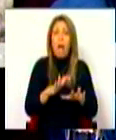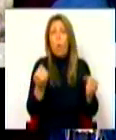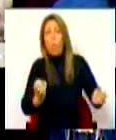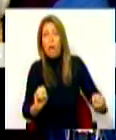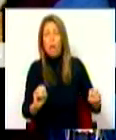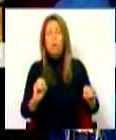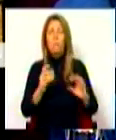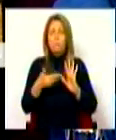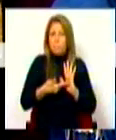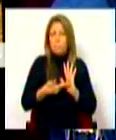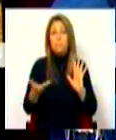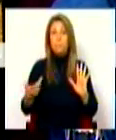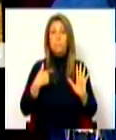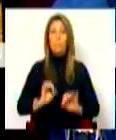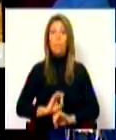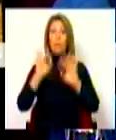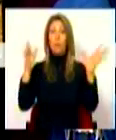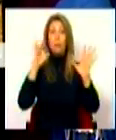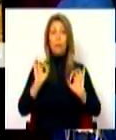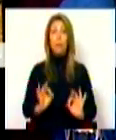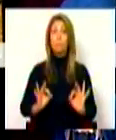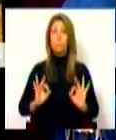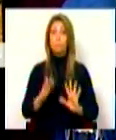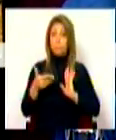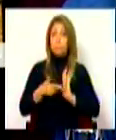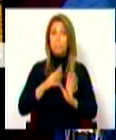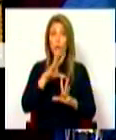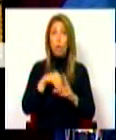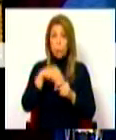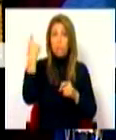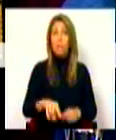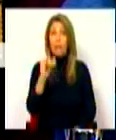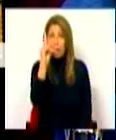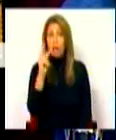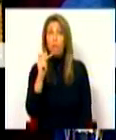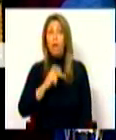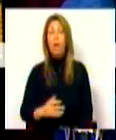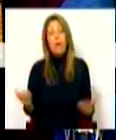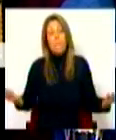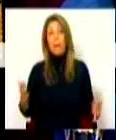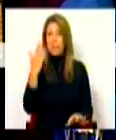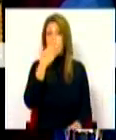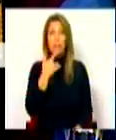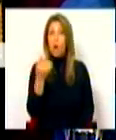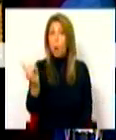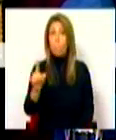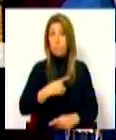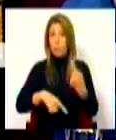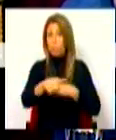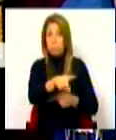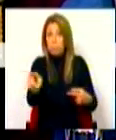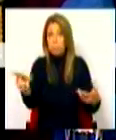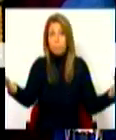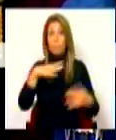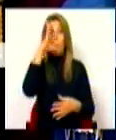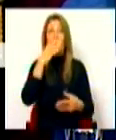É feita uma clarificação que deixa claro que está incluído o IVA. Bem, se ainda não perceberam, então eu não sei mais o que é que se